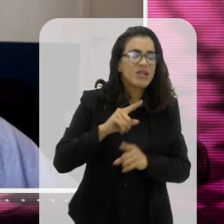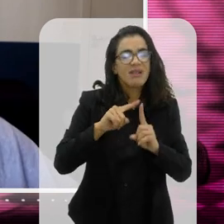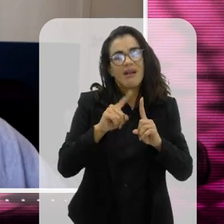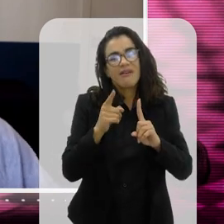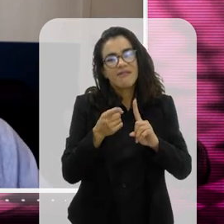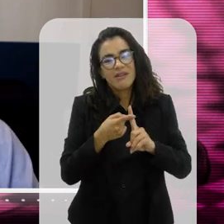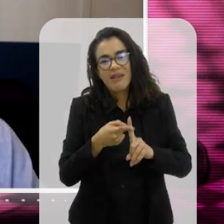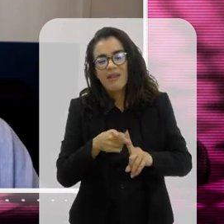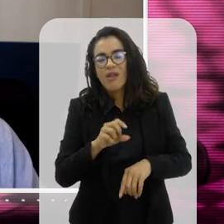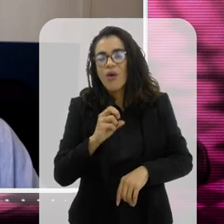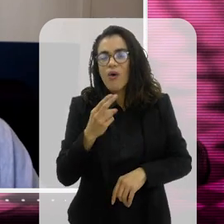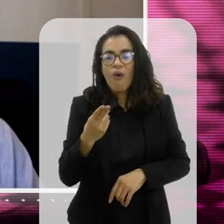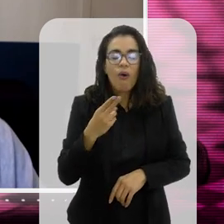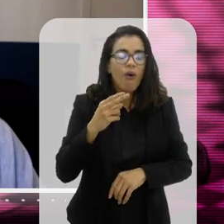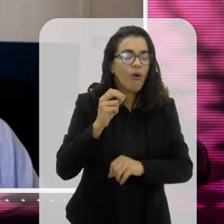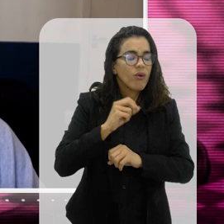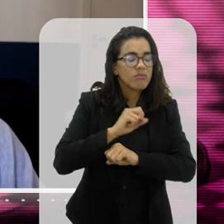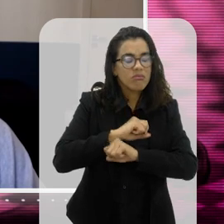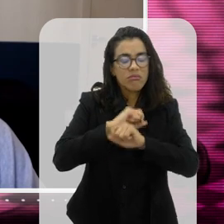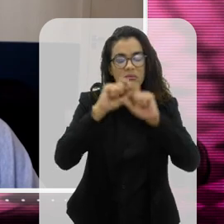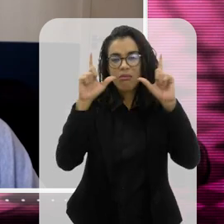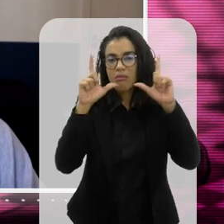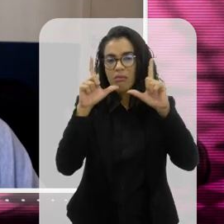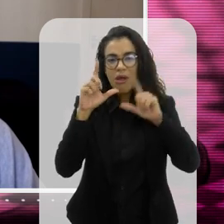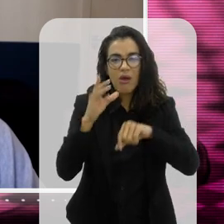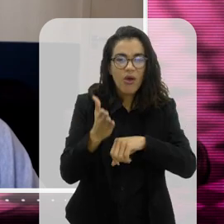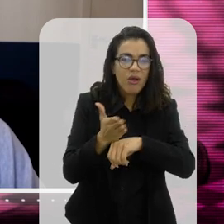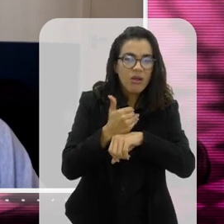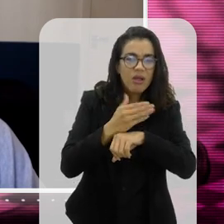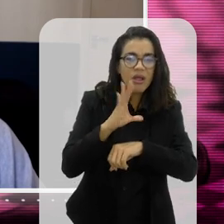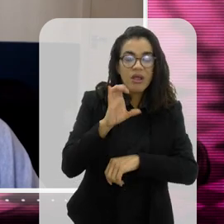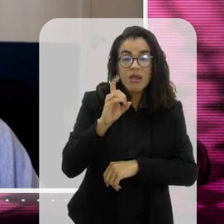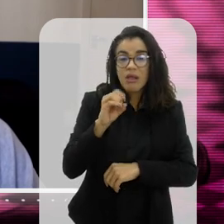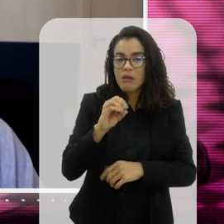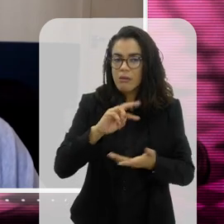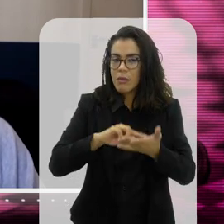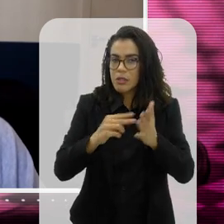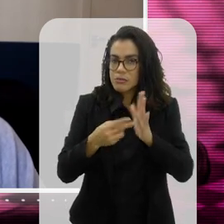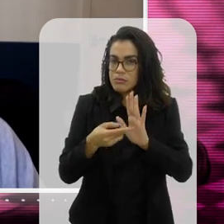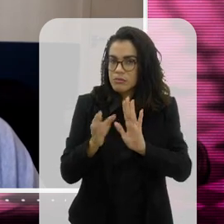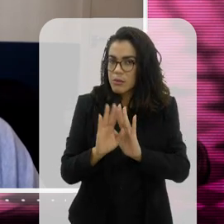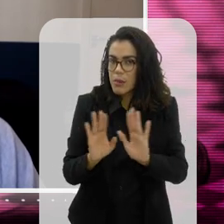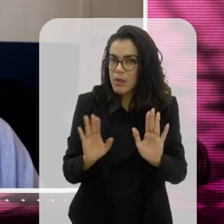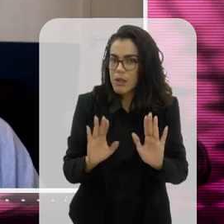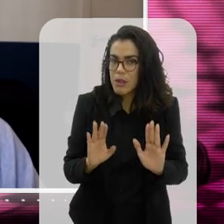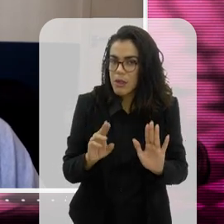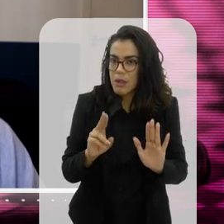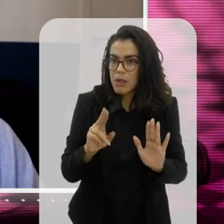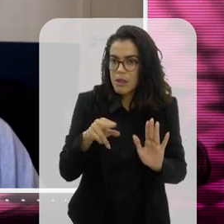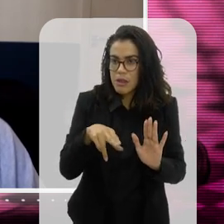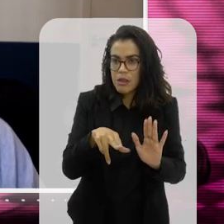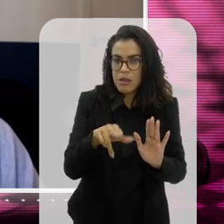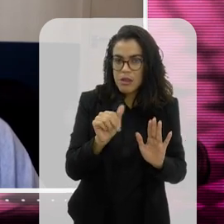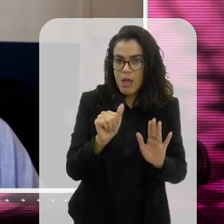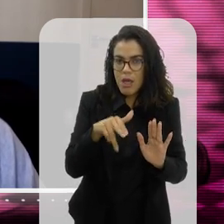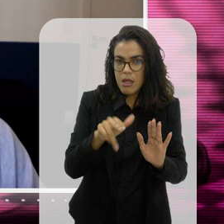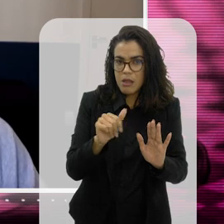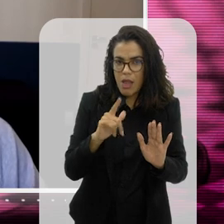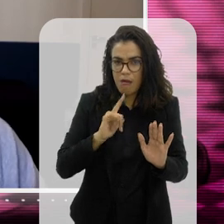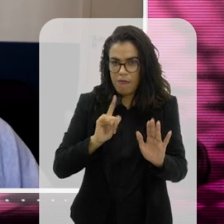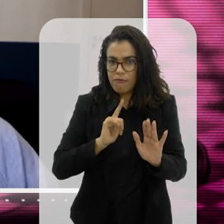eu não gostei da minha gravidez, eu não gostei de ter que acordar cedo, eu não gostei disso, mas não se.